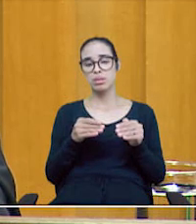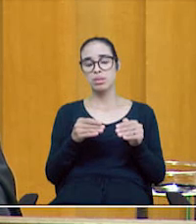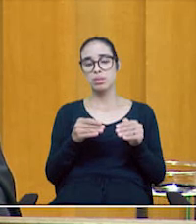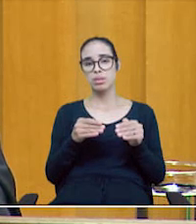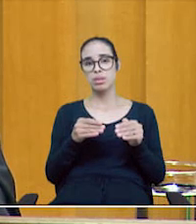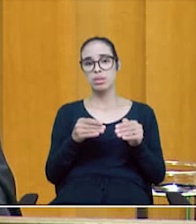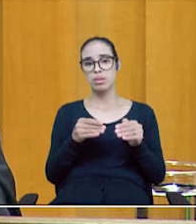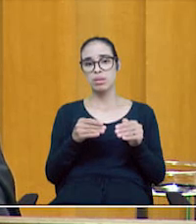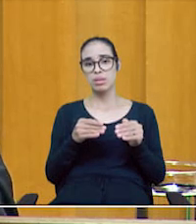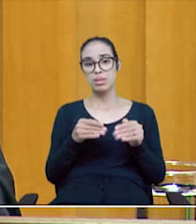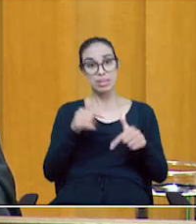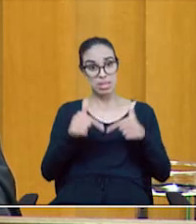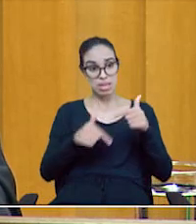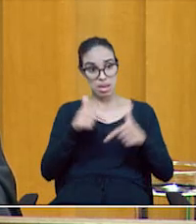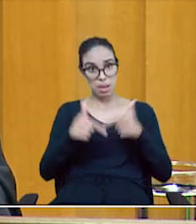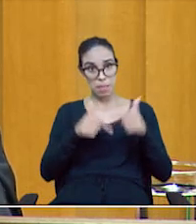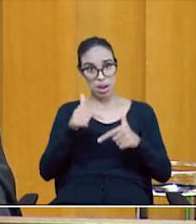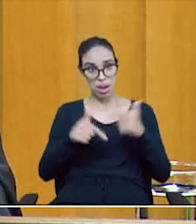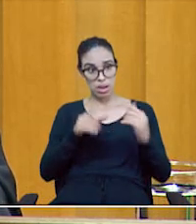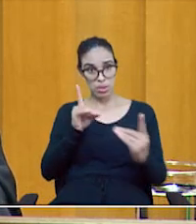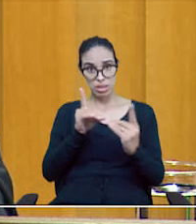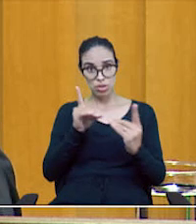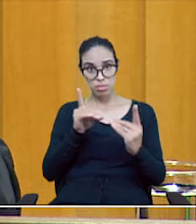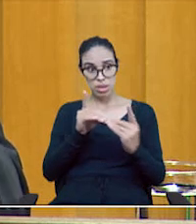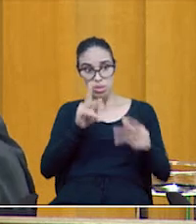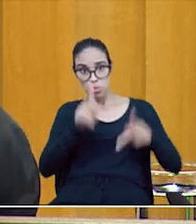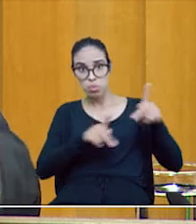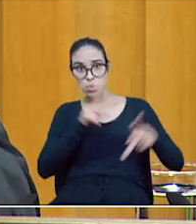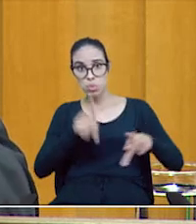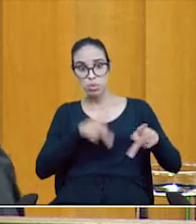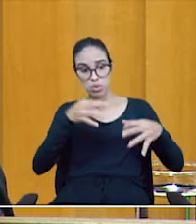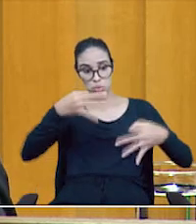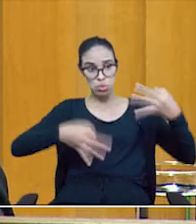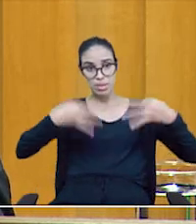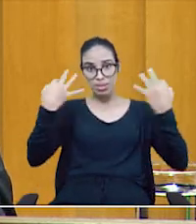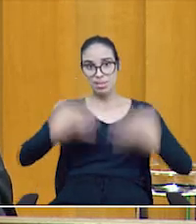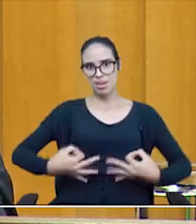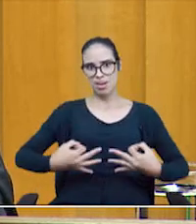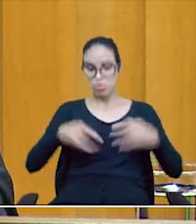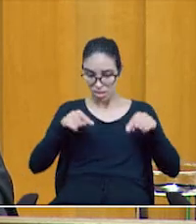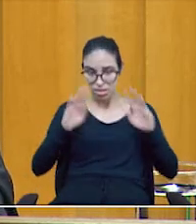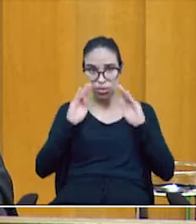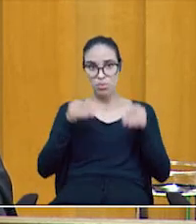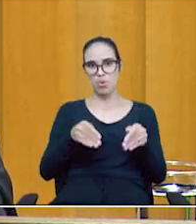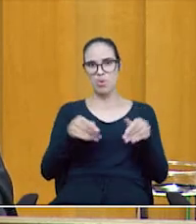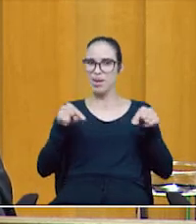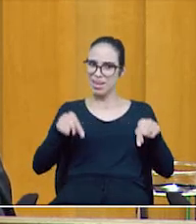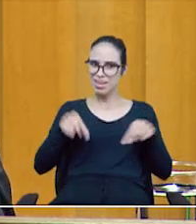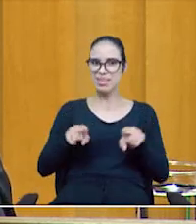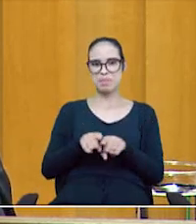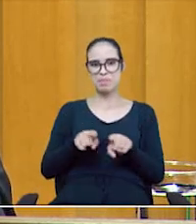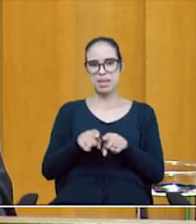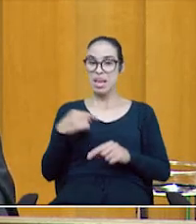do serviço público de justiça. É isso que todos nós fazemos, e aqui, especificamente, nesta casa, fazemos a prestação do serviço